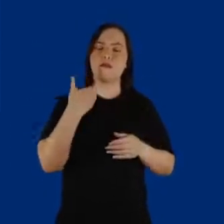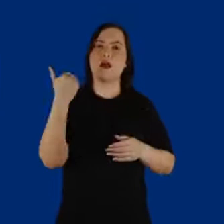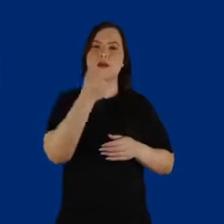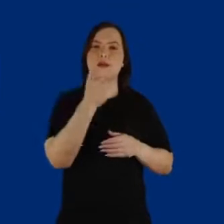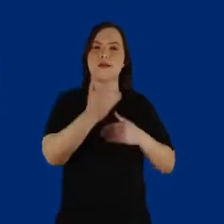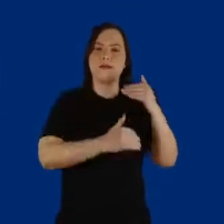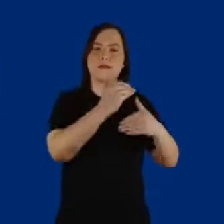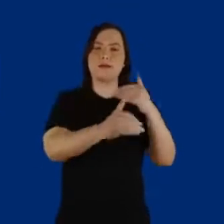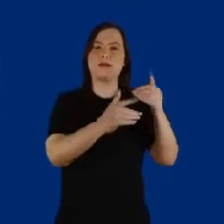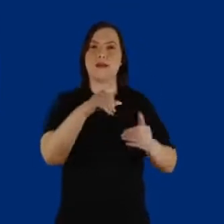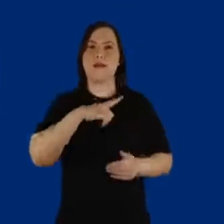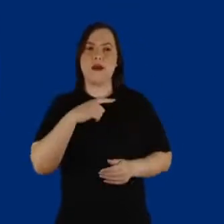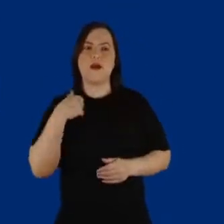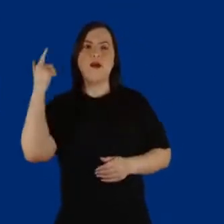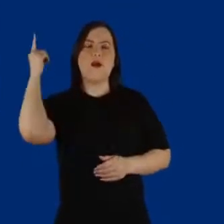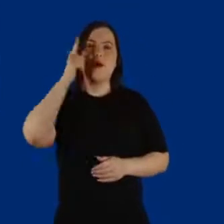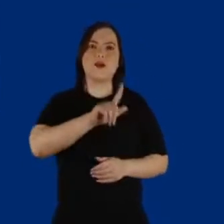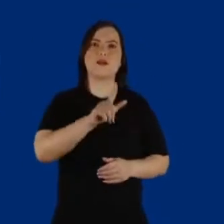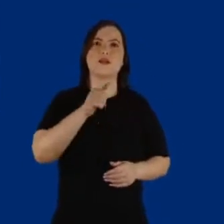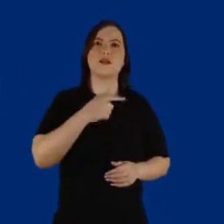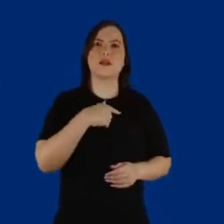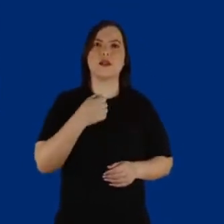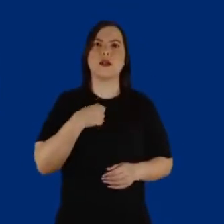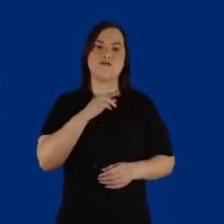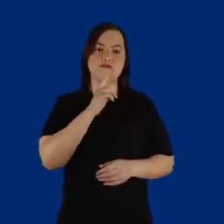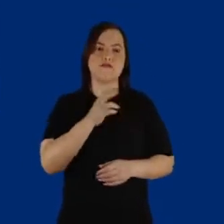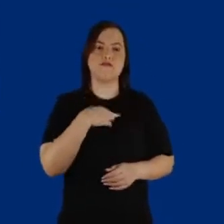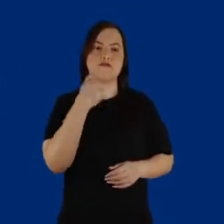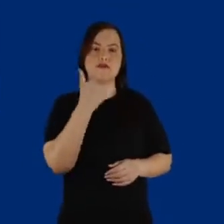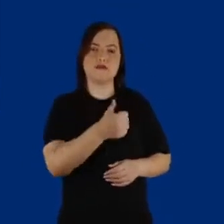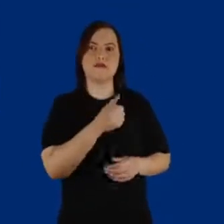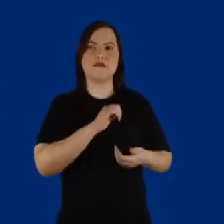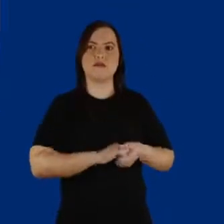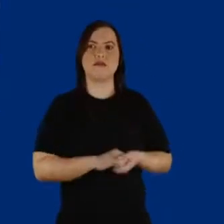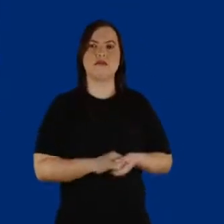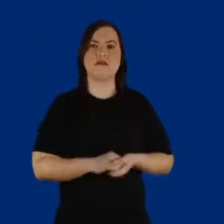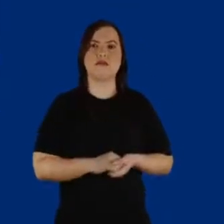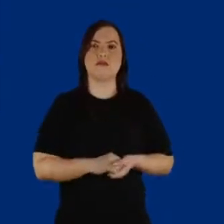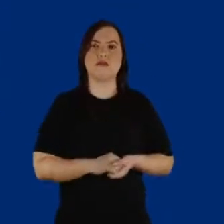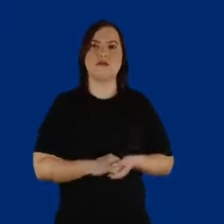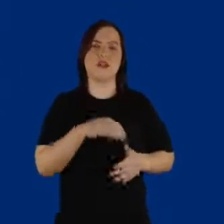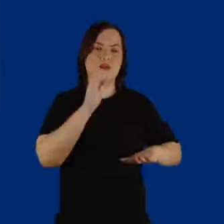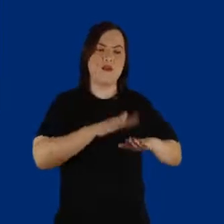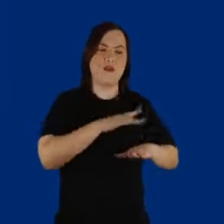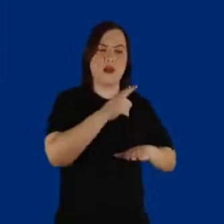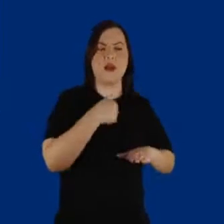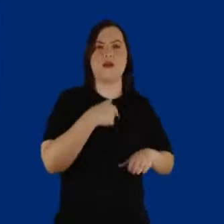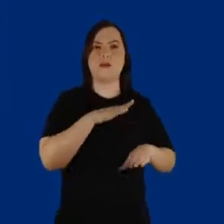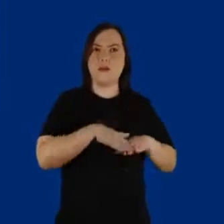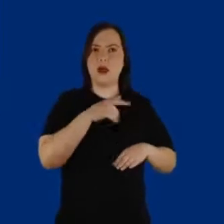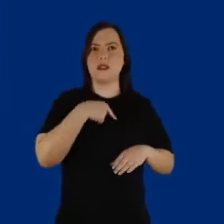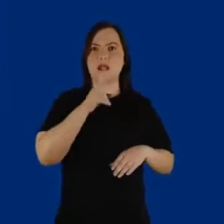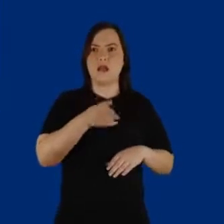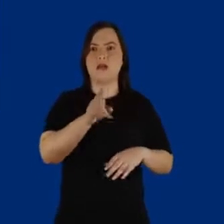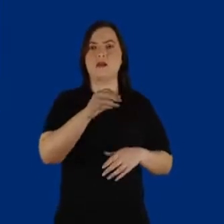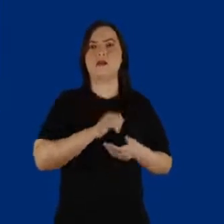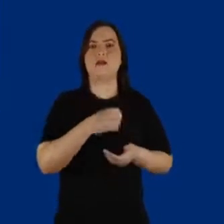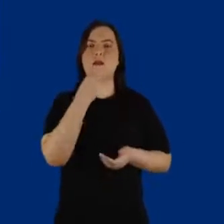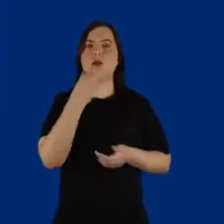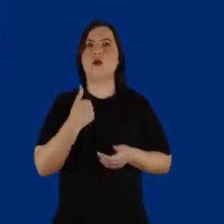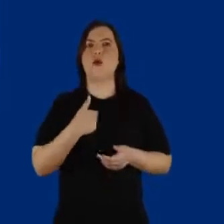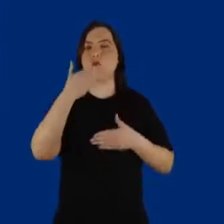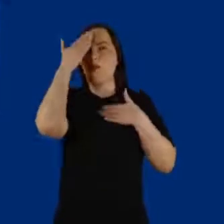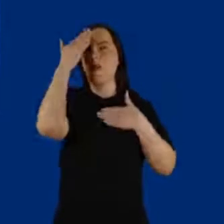temos conseguido colher bons frutos e vamos fazer mais, ainda mais. Tá bom? Muito